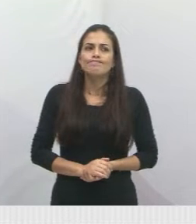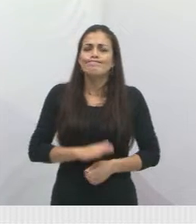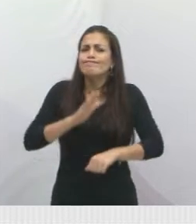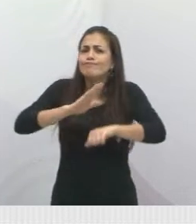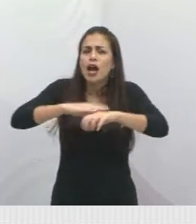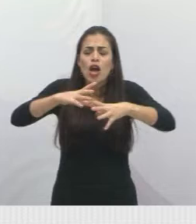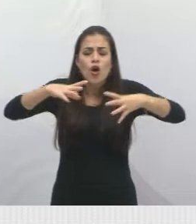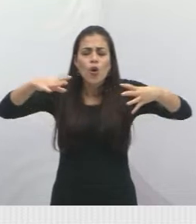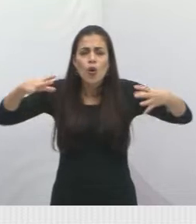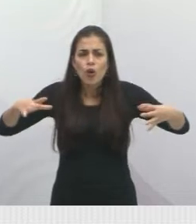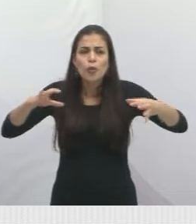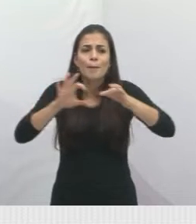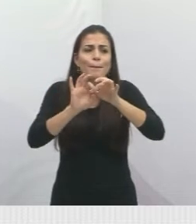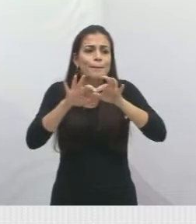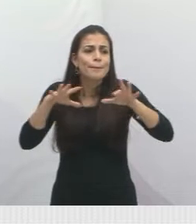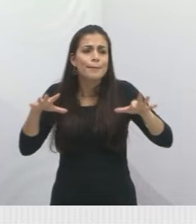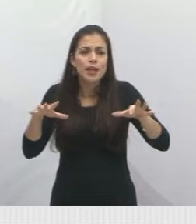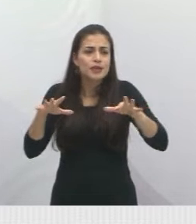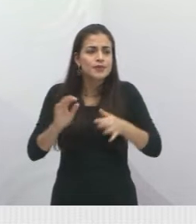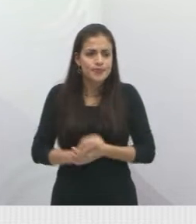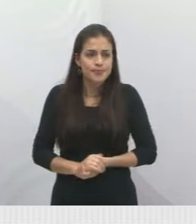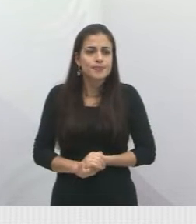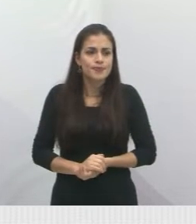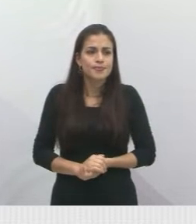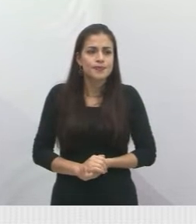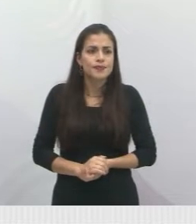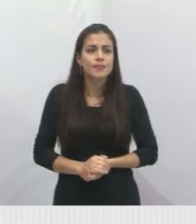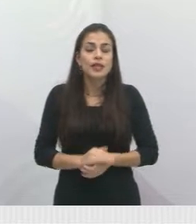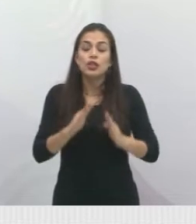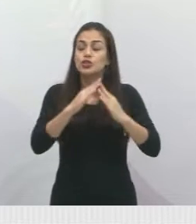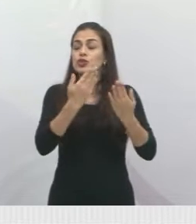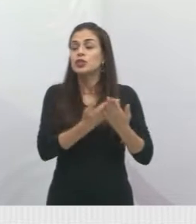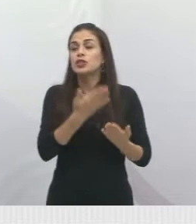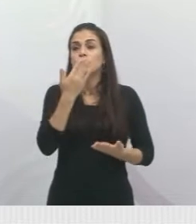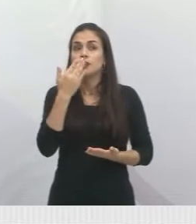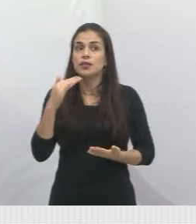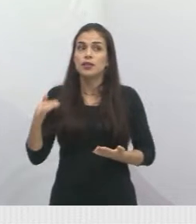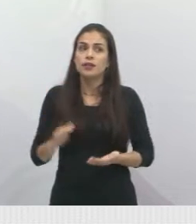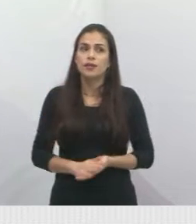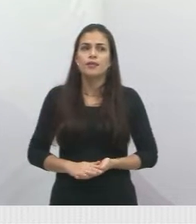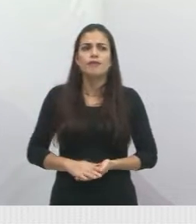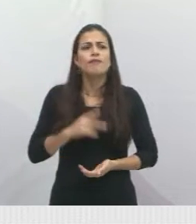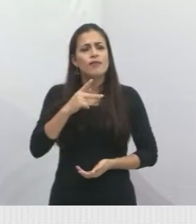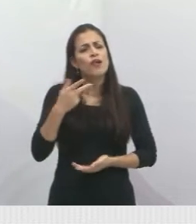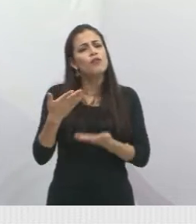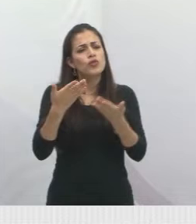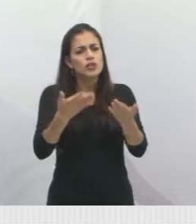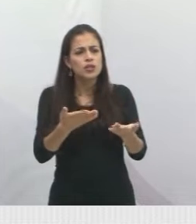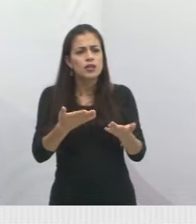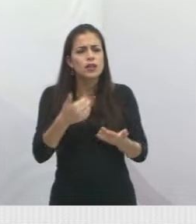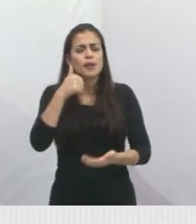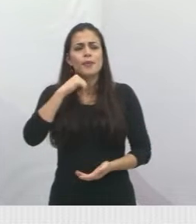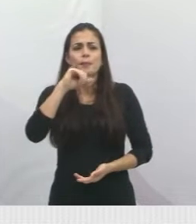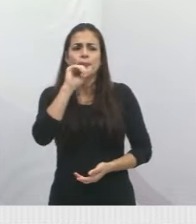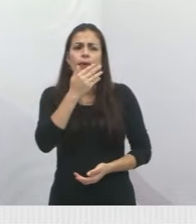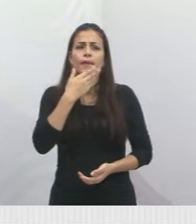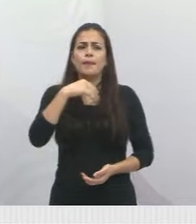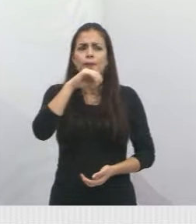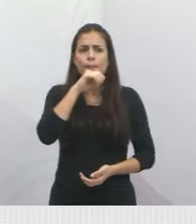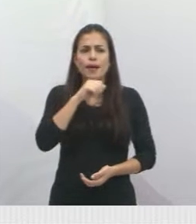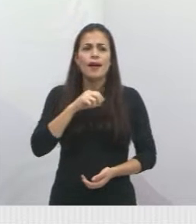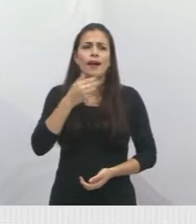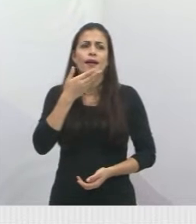já inaugurados em nosso município. E quero dizer a você, aos paizinhos, às mães, às vovós, a todos que acompanham o